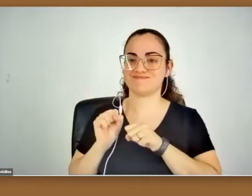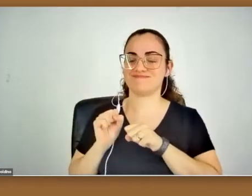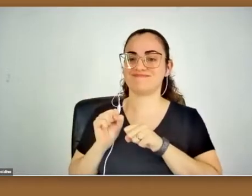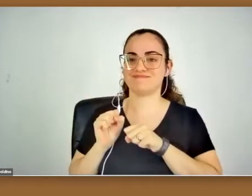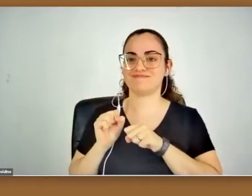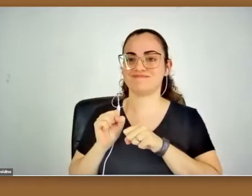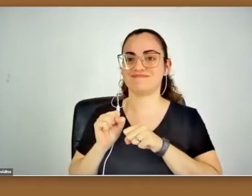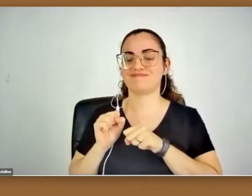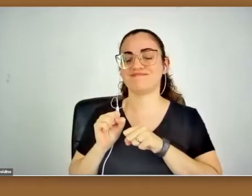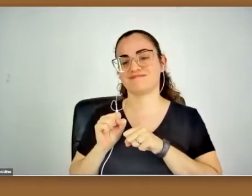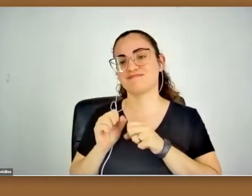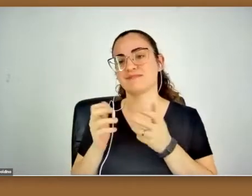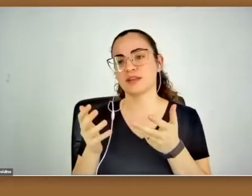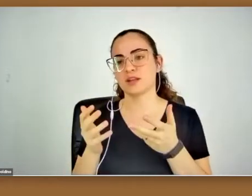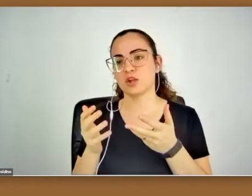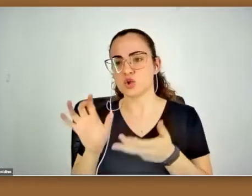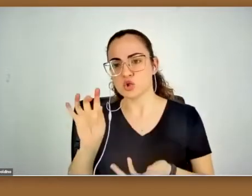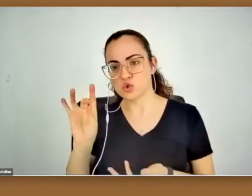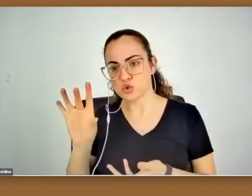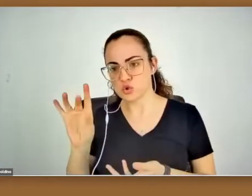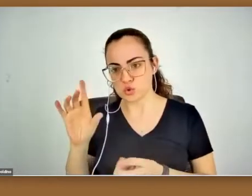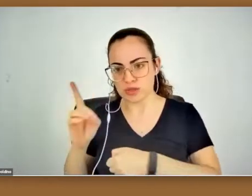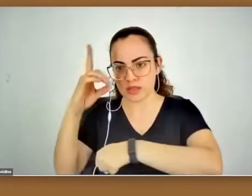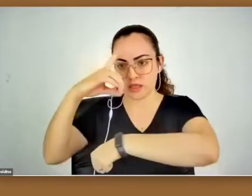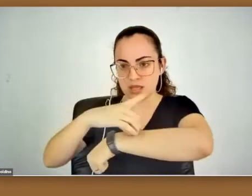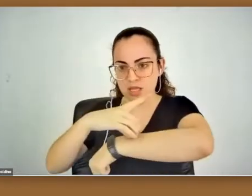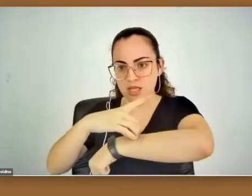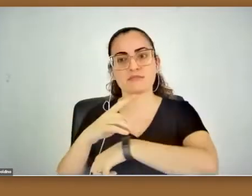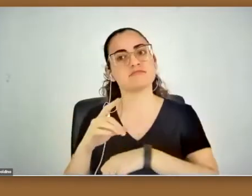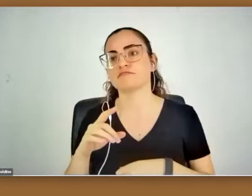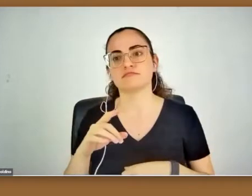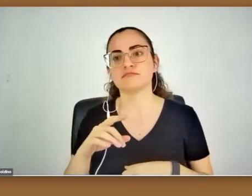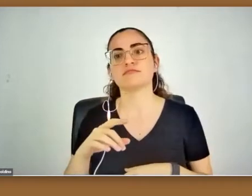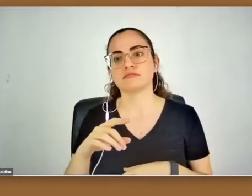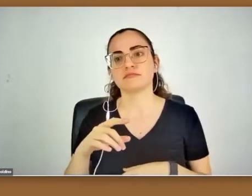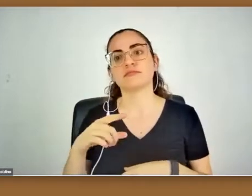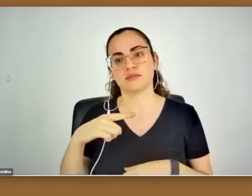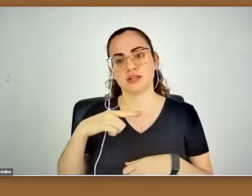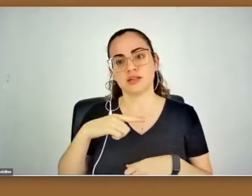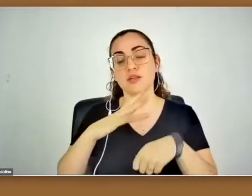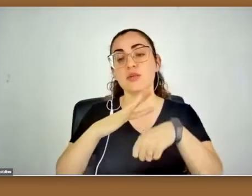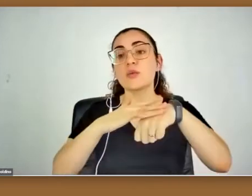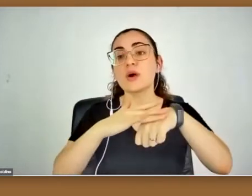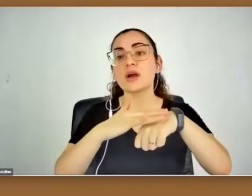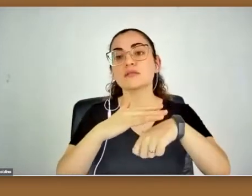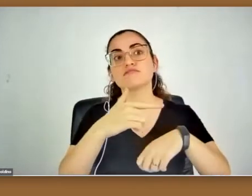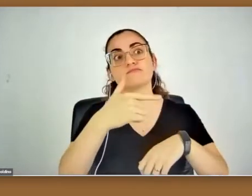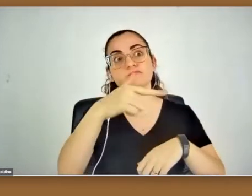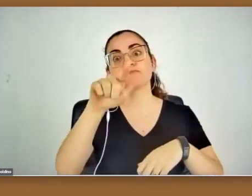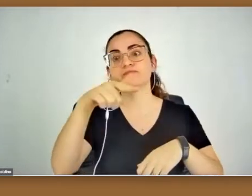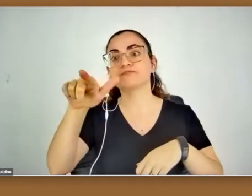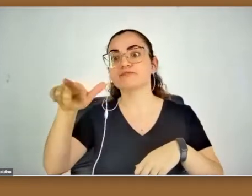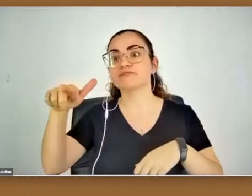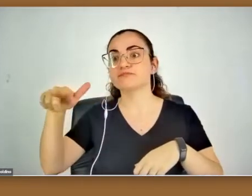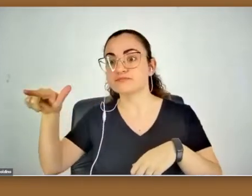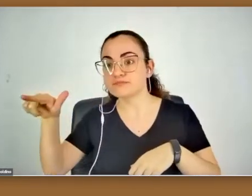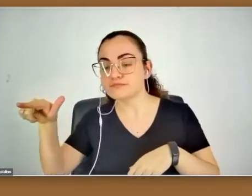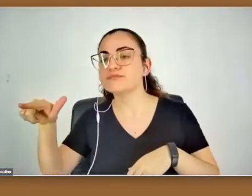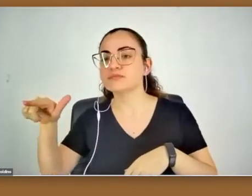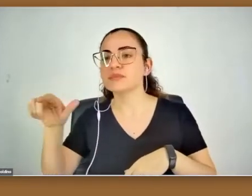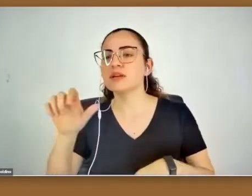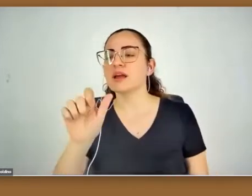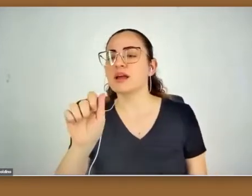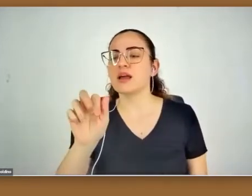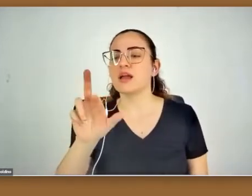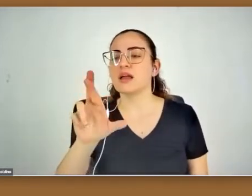também trabalha quando a gente fala de arboviroses, que são, né, vírus que são transmitidos por meio